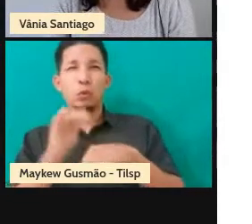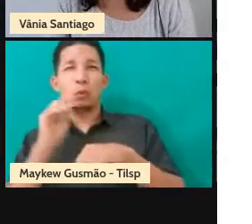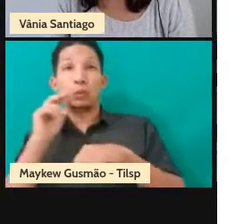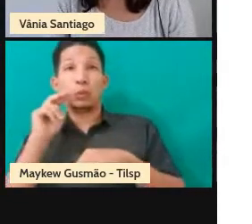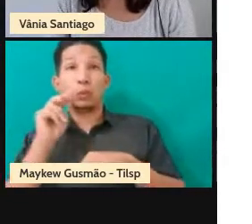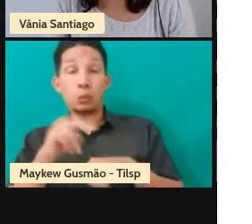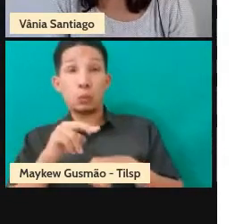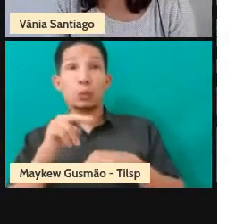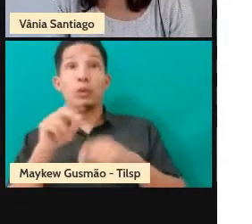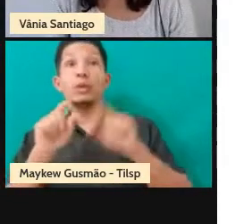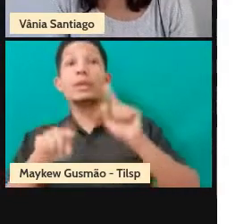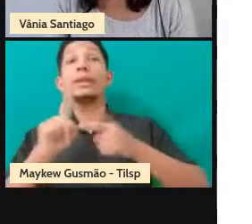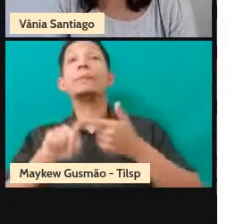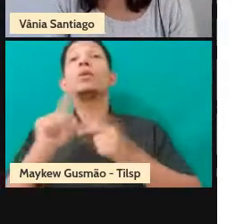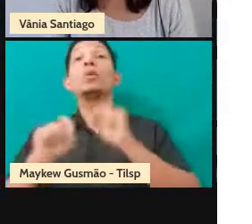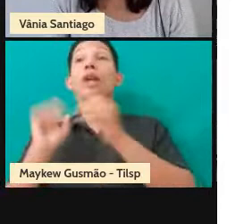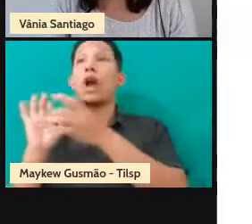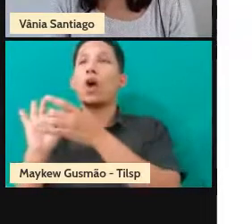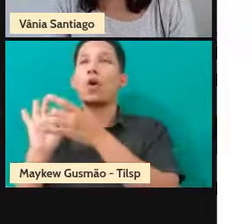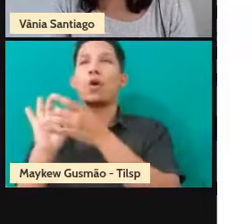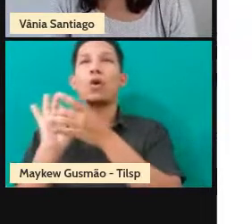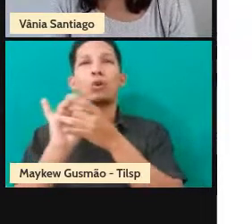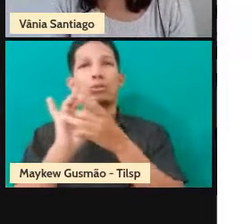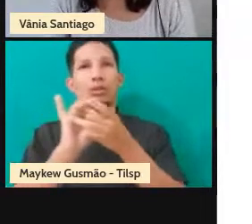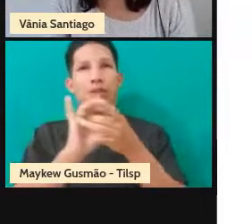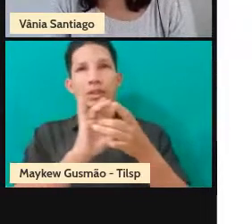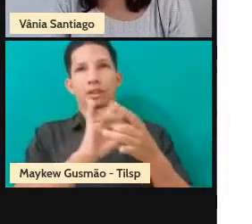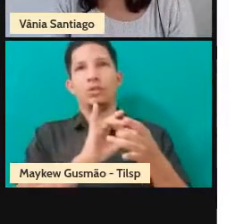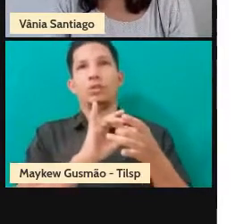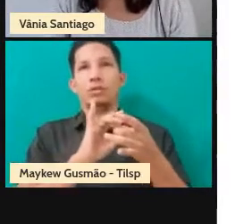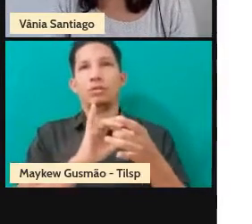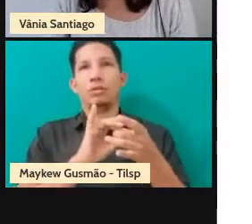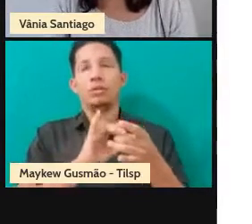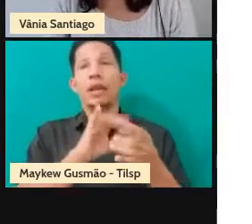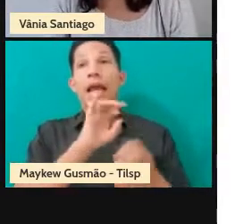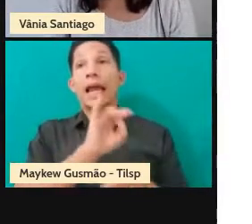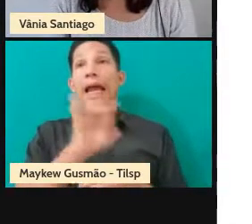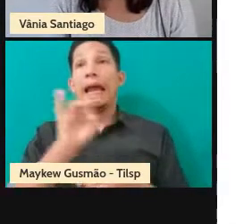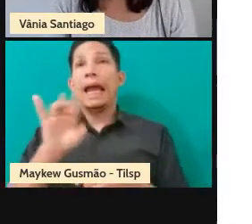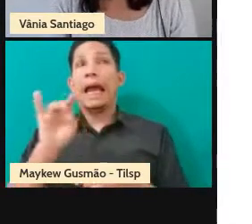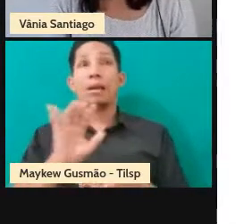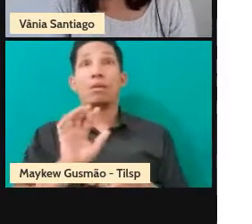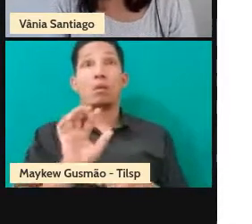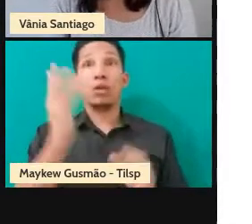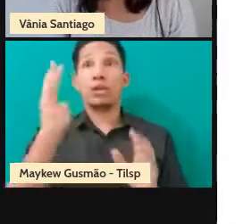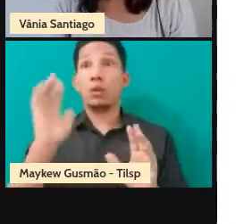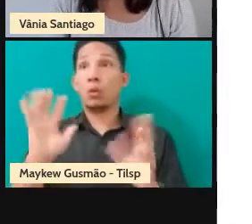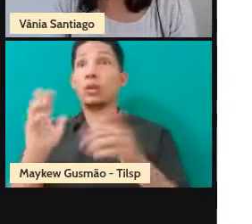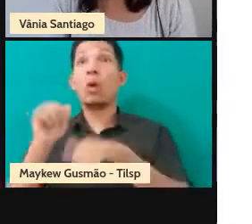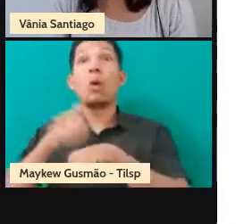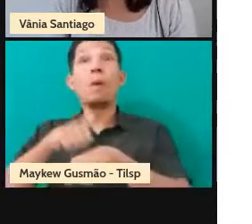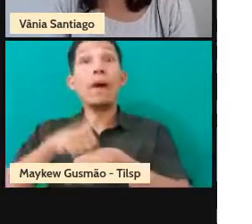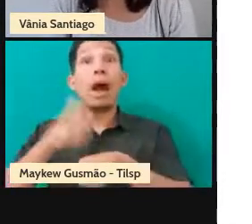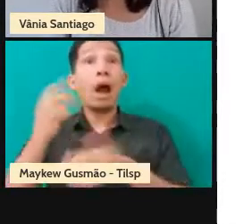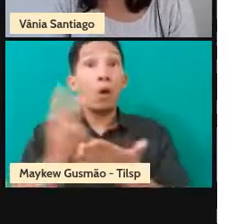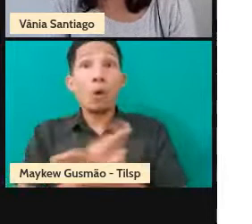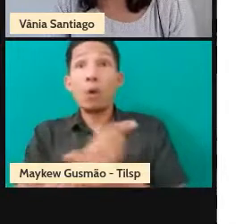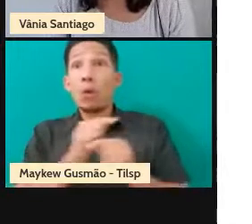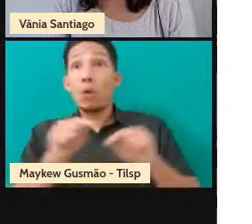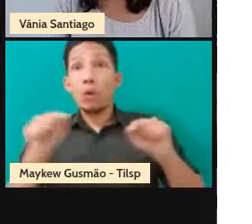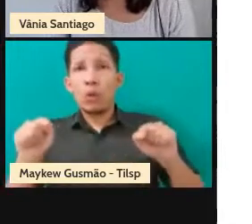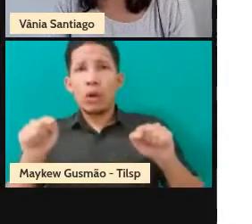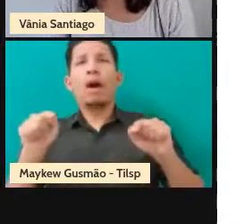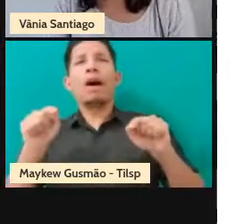o contexto, olhar também para cada situação concreta que a gente vai conseguir fazer esse estudo